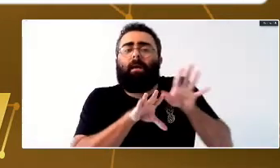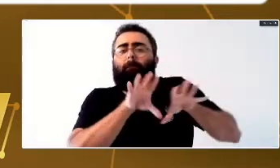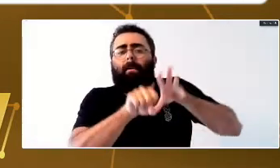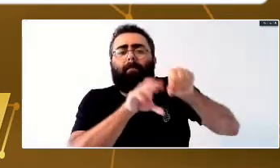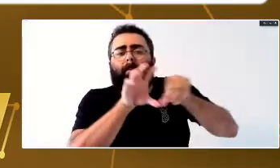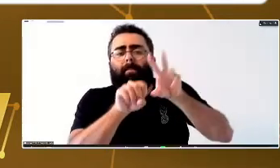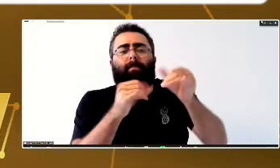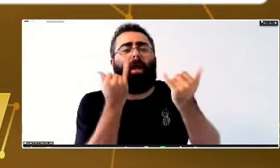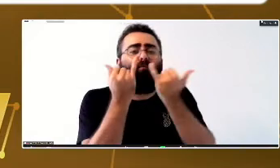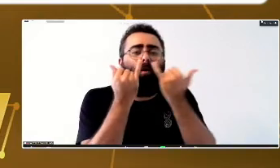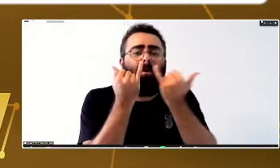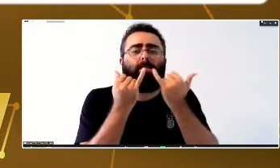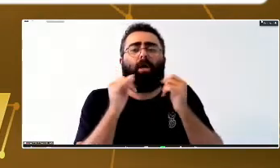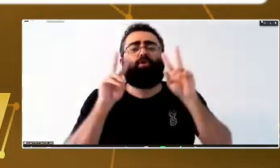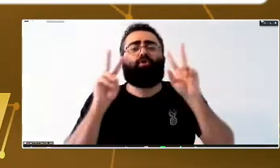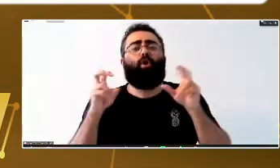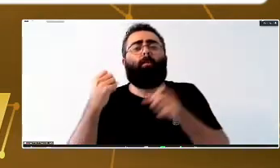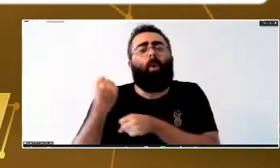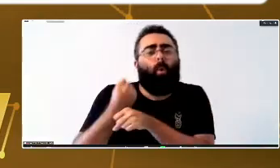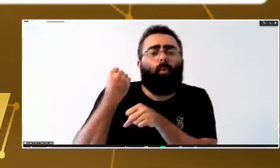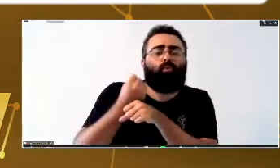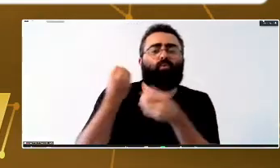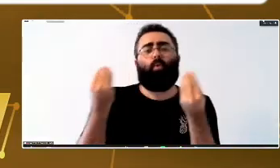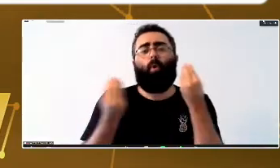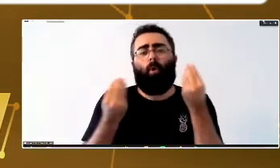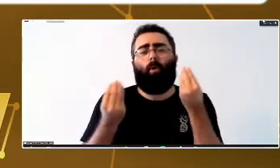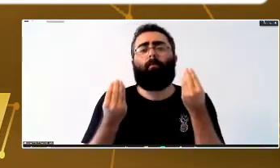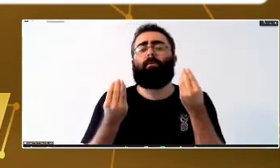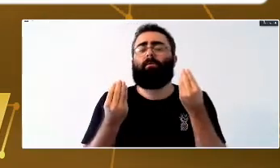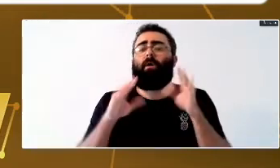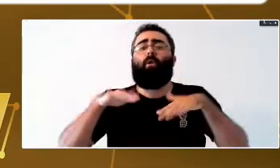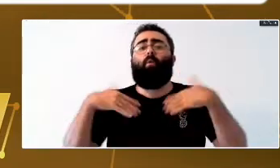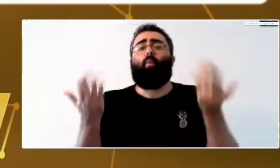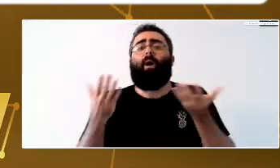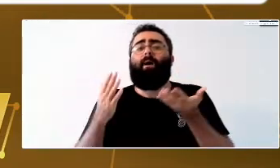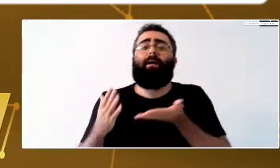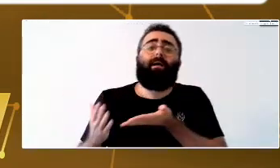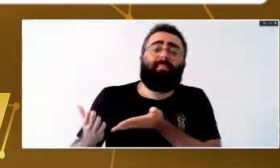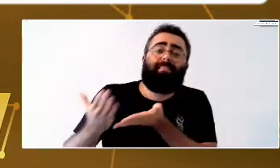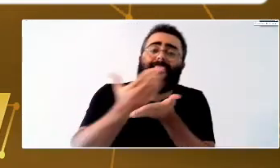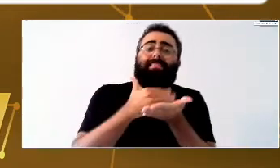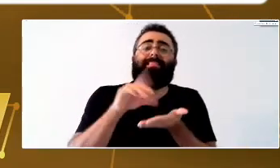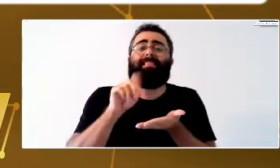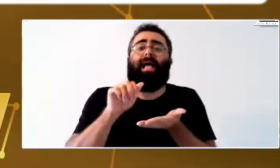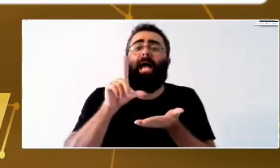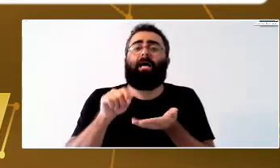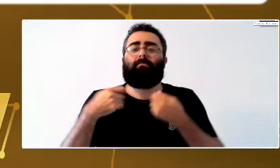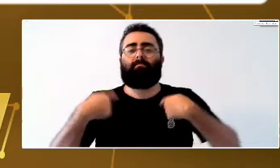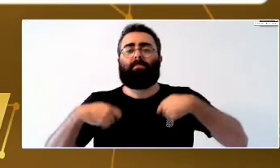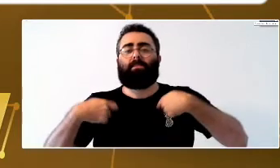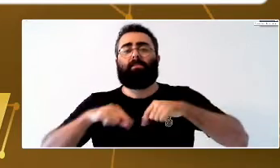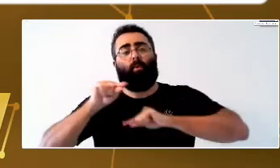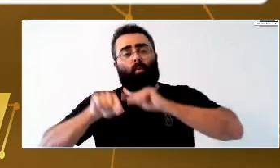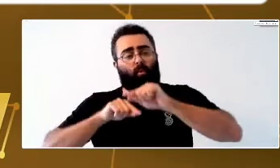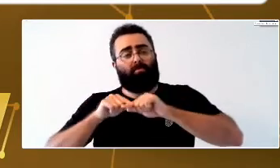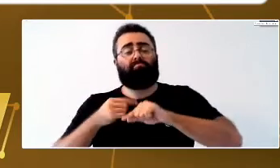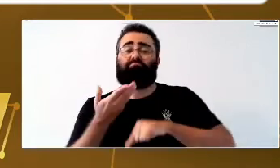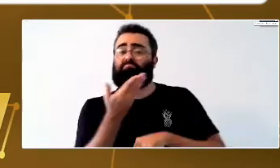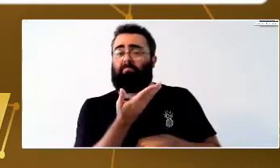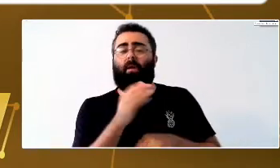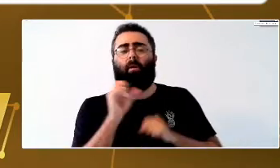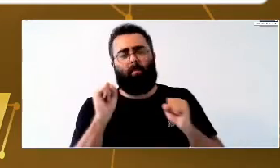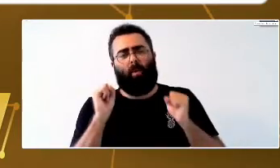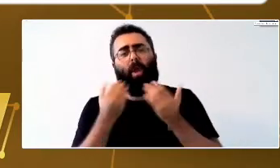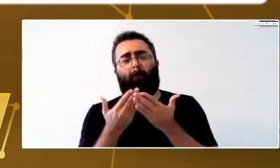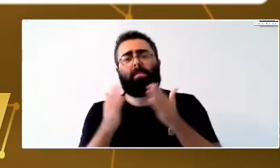aquelas restrições e todas as camadas que podem ser agregadas, a expansão futura possa ser uma dessas camadas, porque